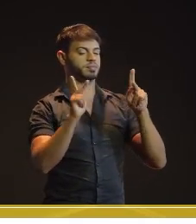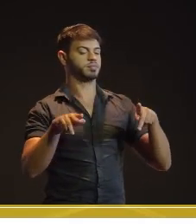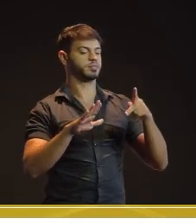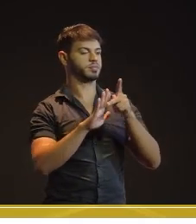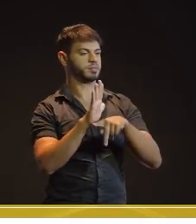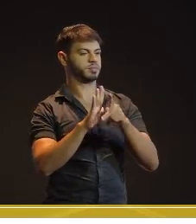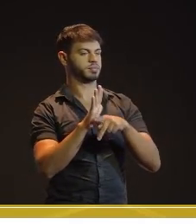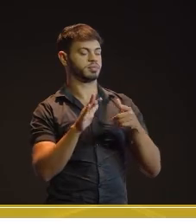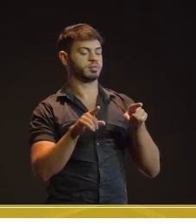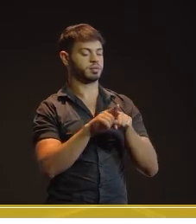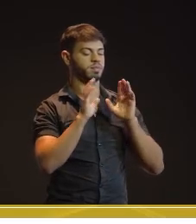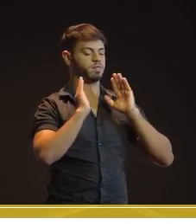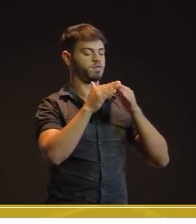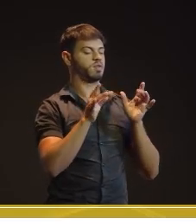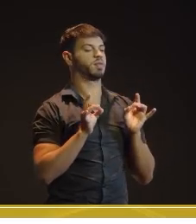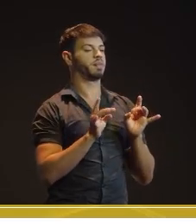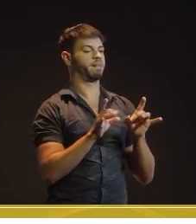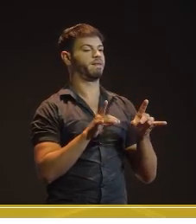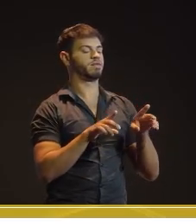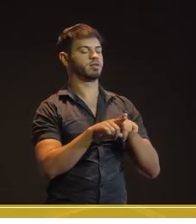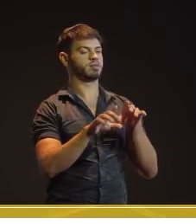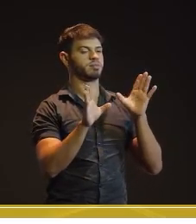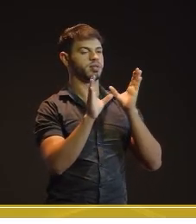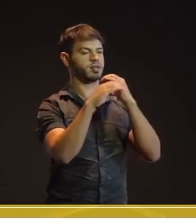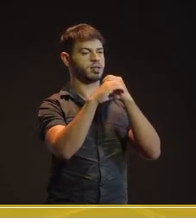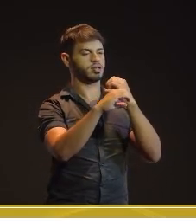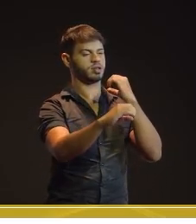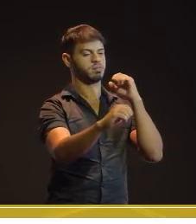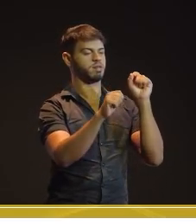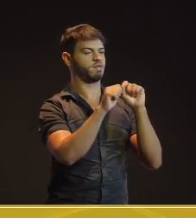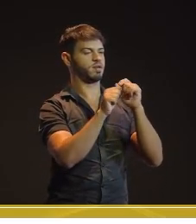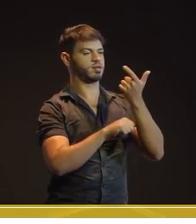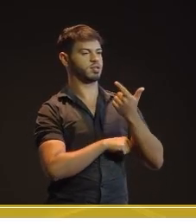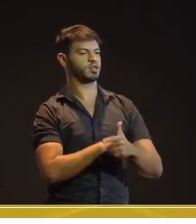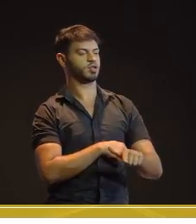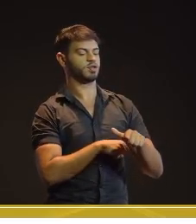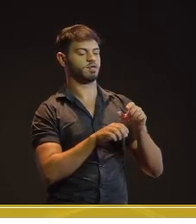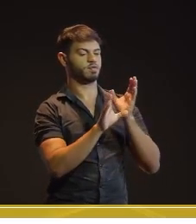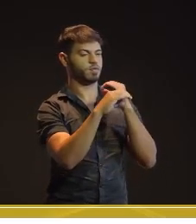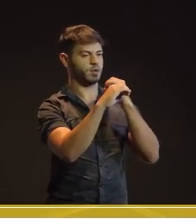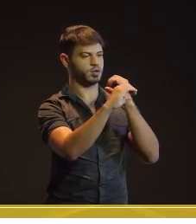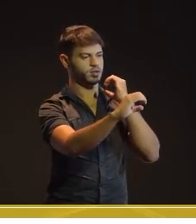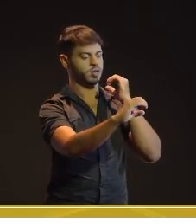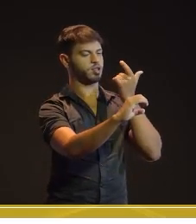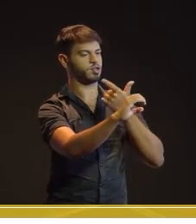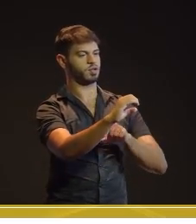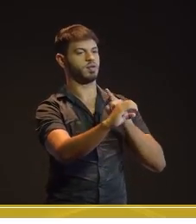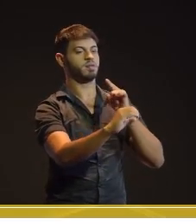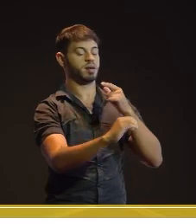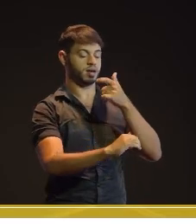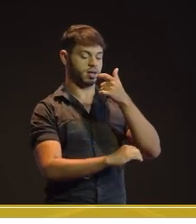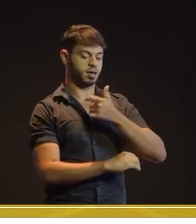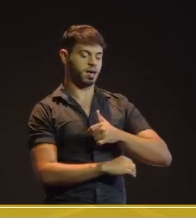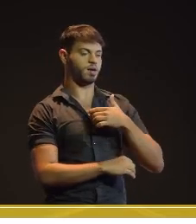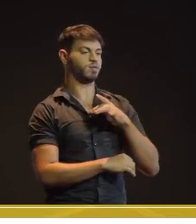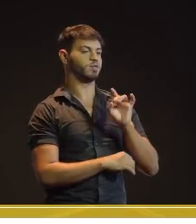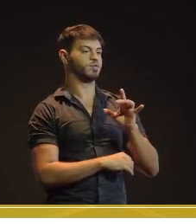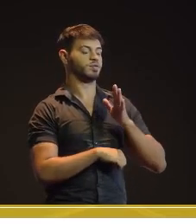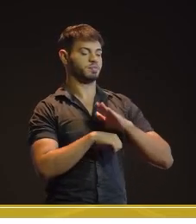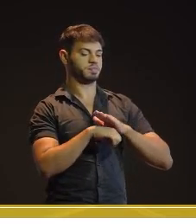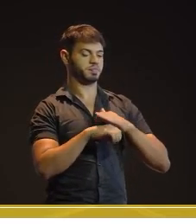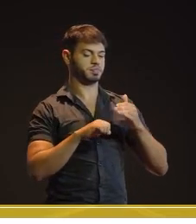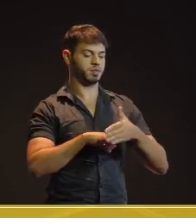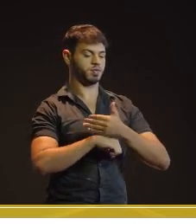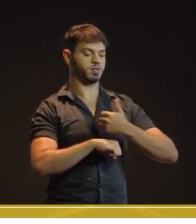na venda, na engenharia, para refazer ou fazer uma reengenharia, para que eu não seja extremamente